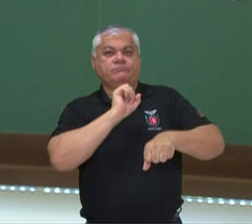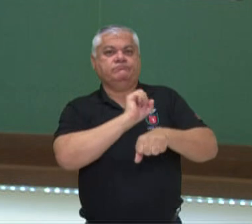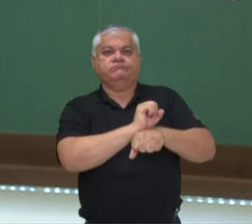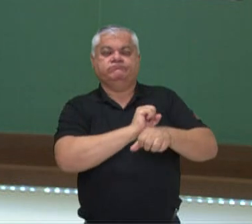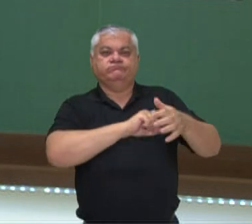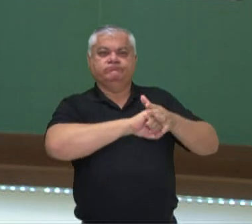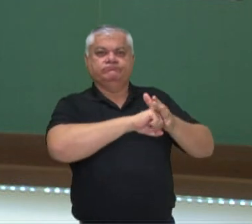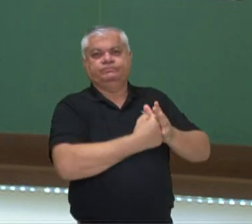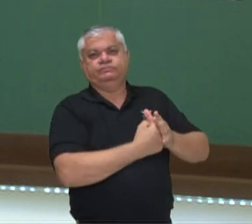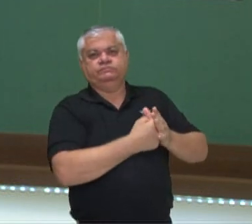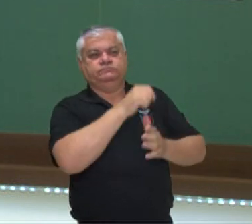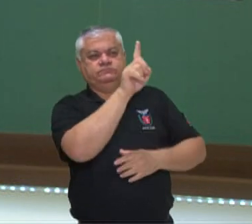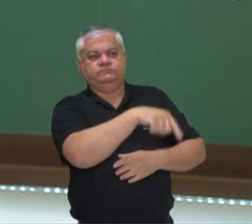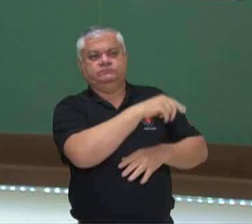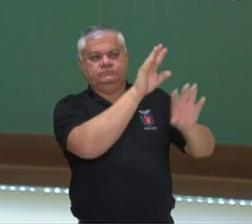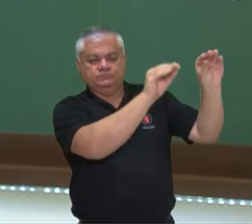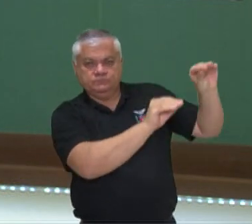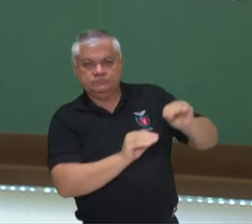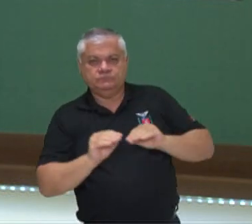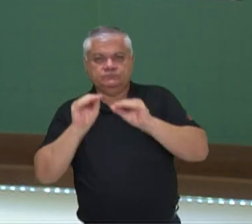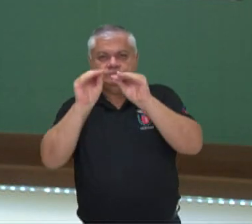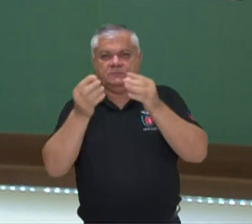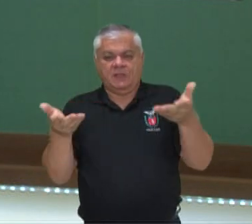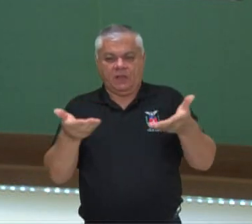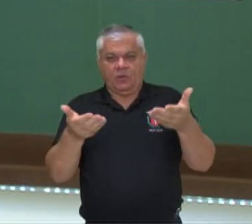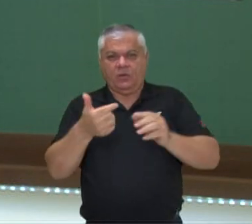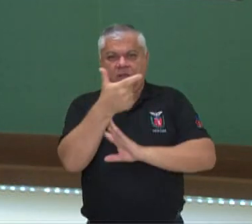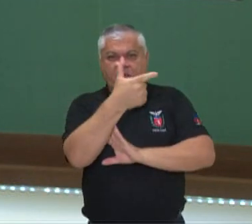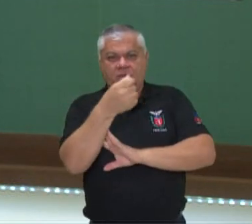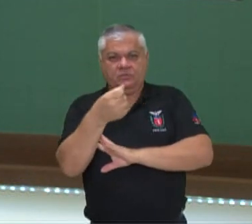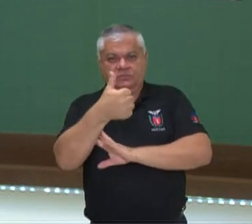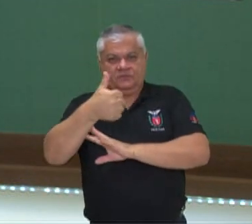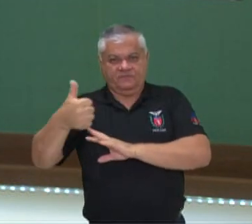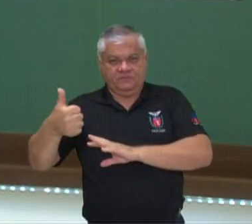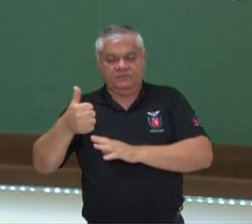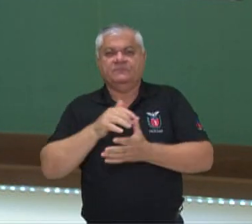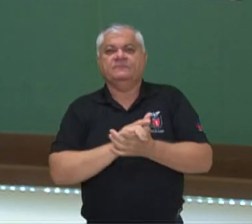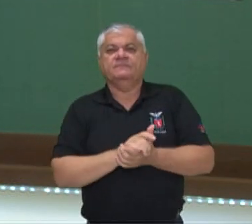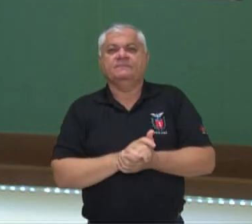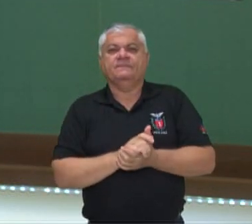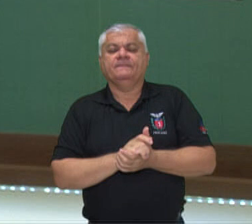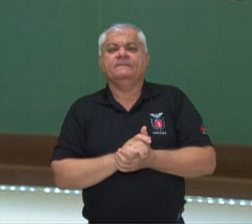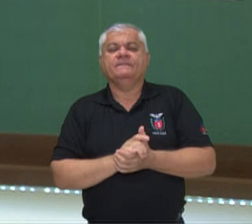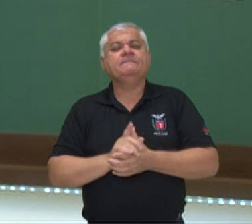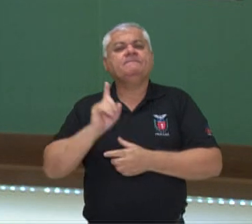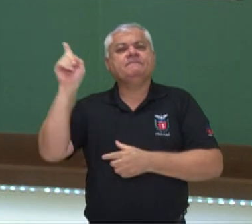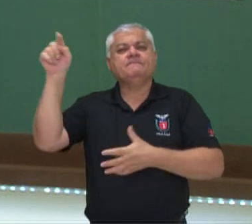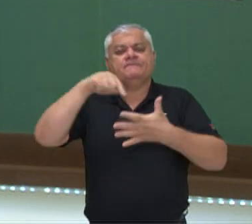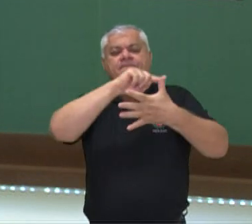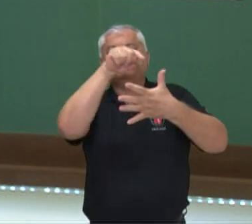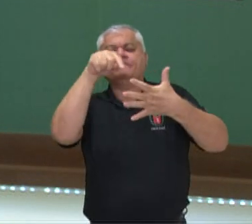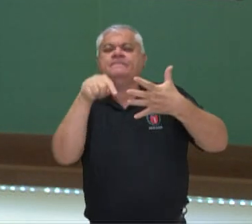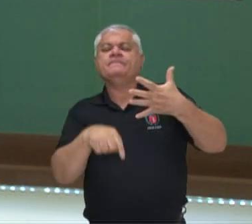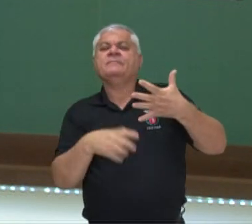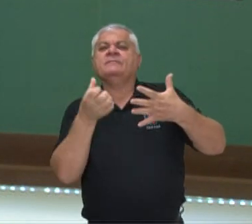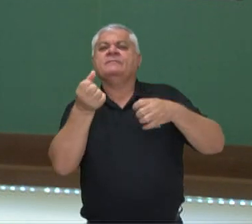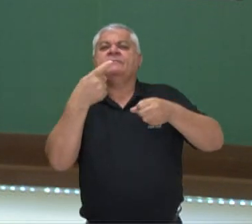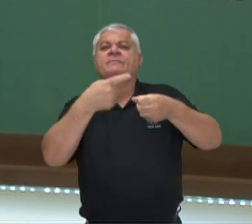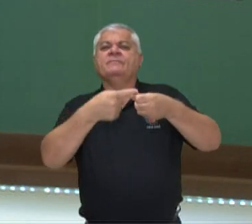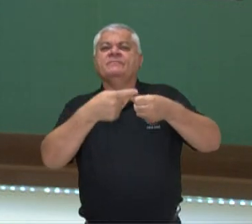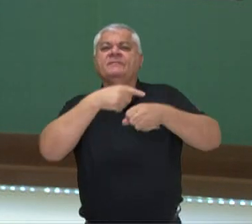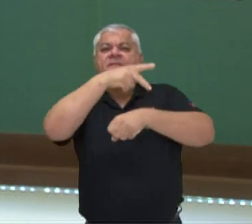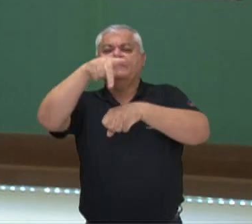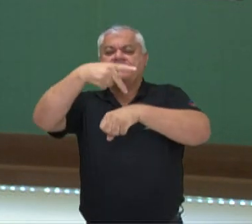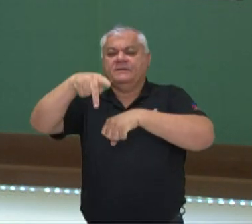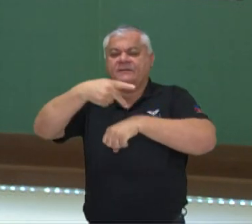coronavírus, acabou sendo adiada para o ano de 2021, tá? Então aqui são as últimas cidades, as 6 últimas cidades onde aconteceram